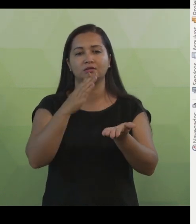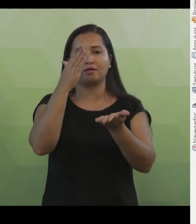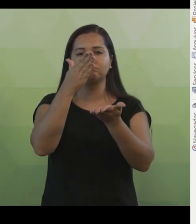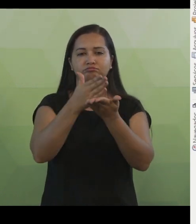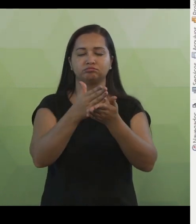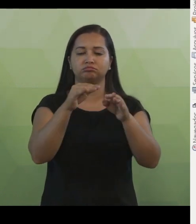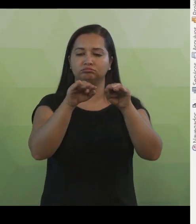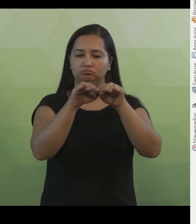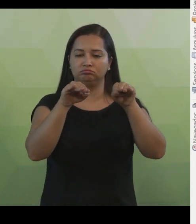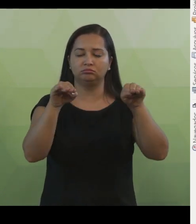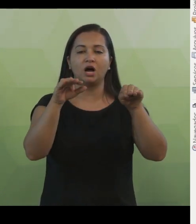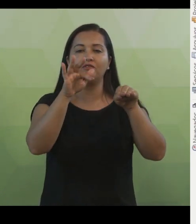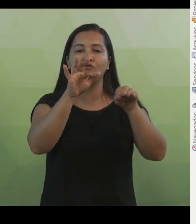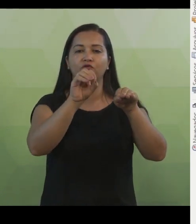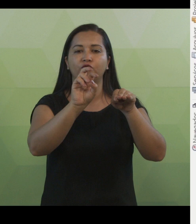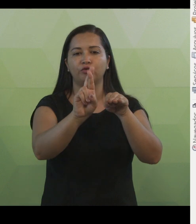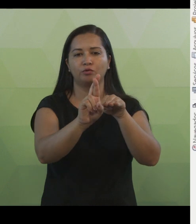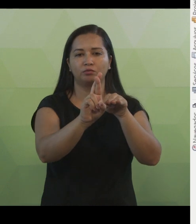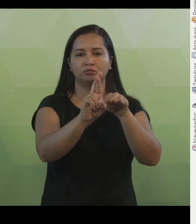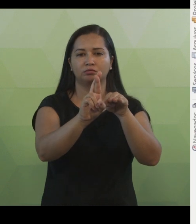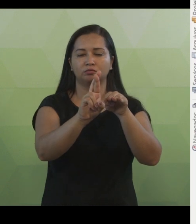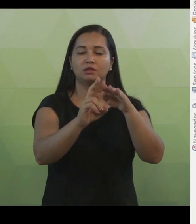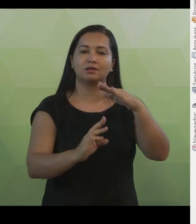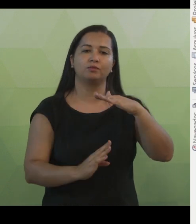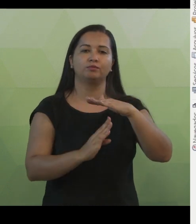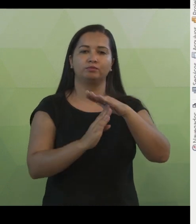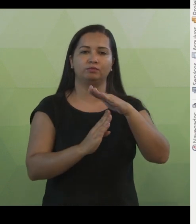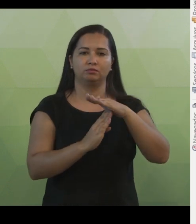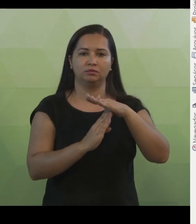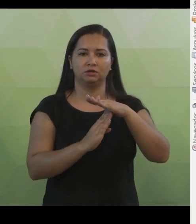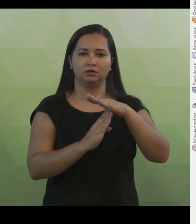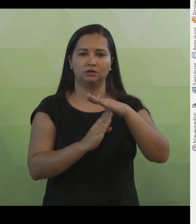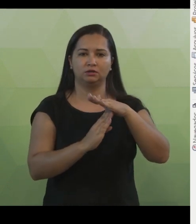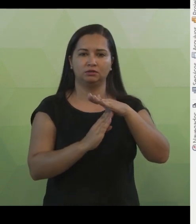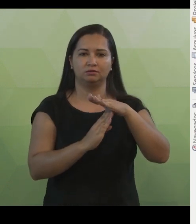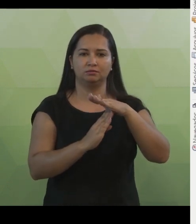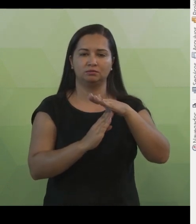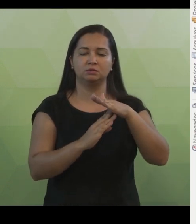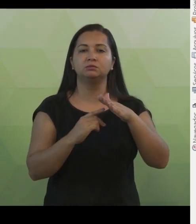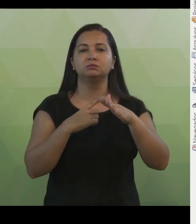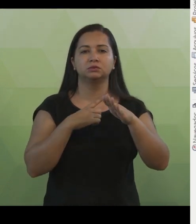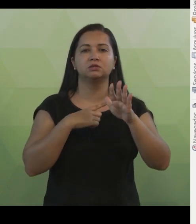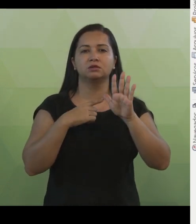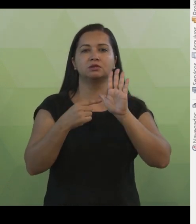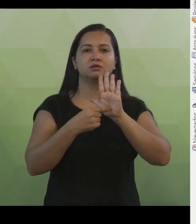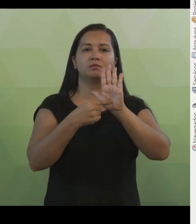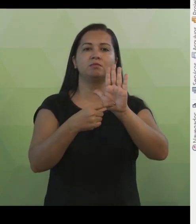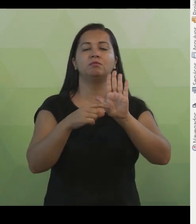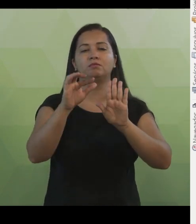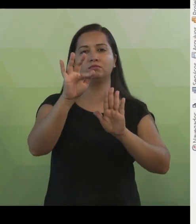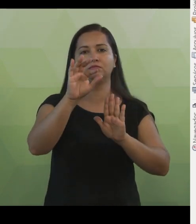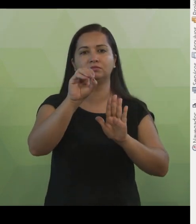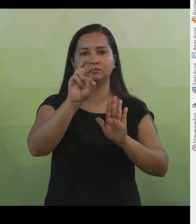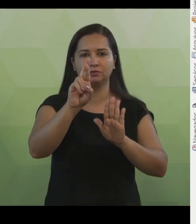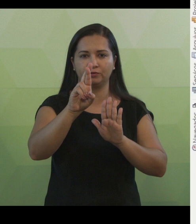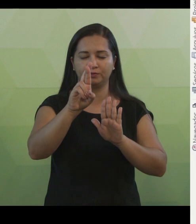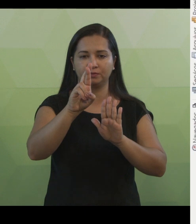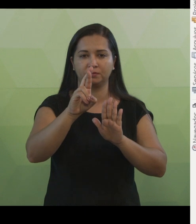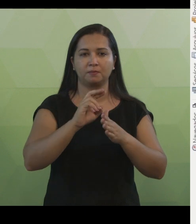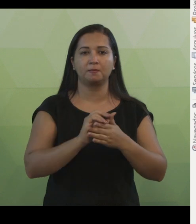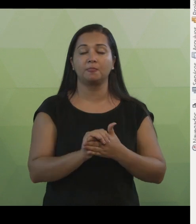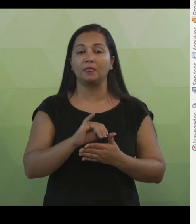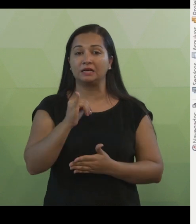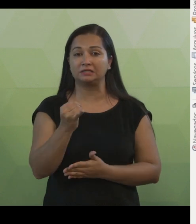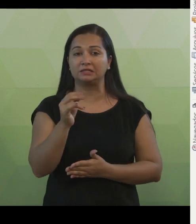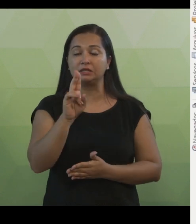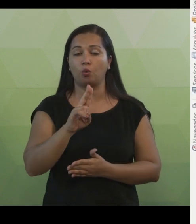dessa variável i, ela é restrita à estrutura do for, até onde está delimitado